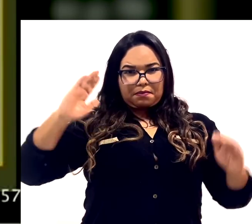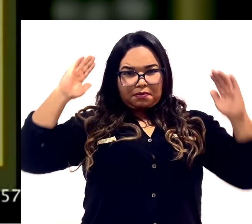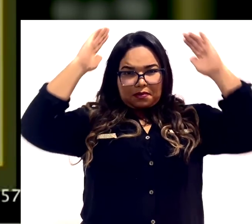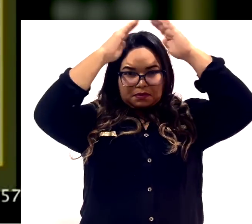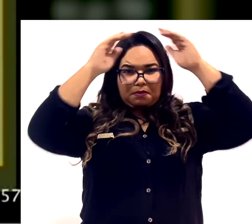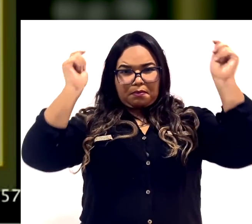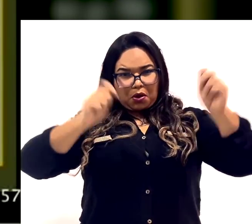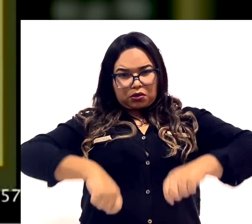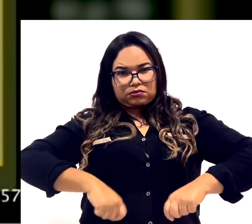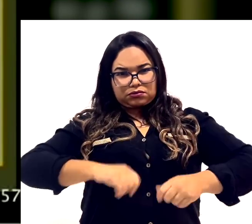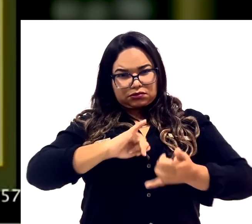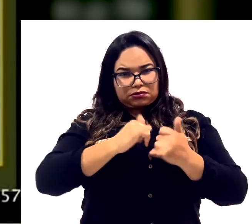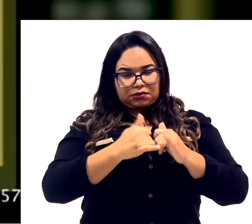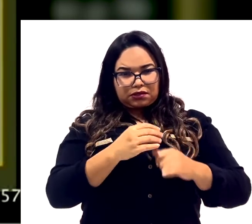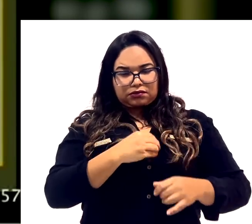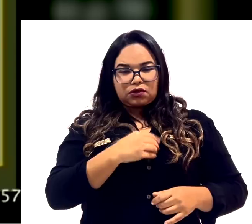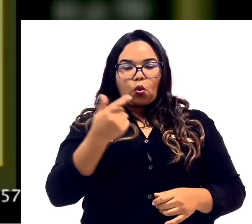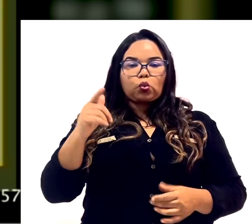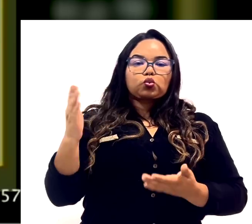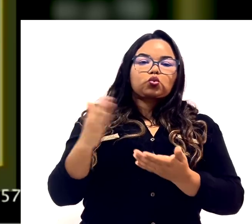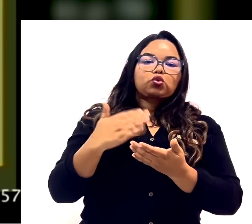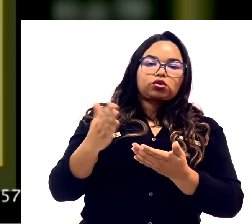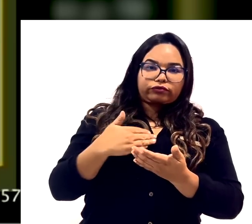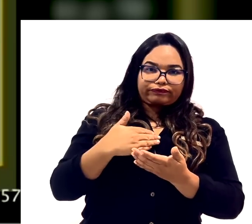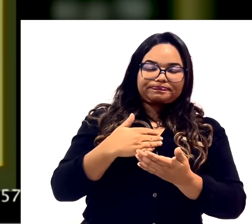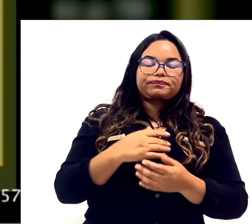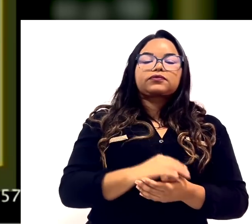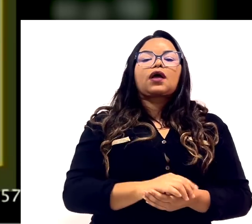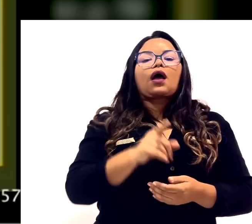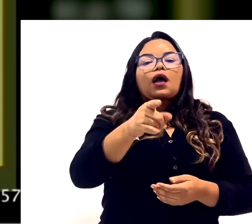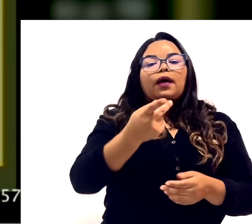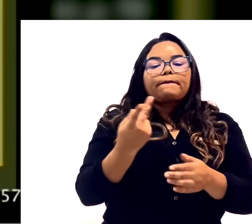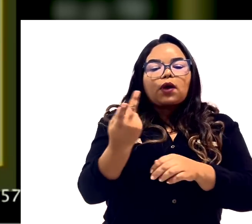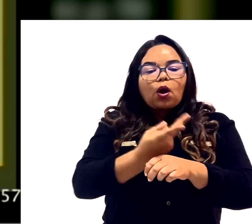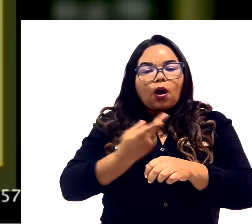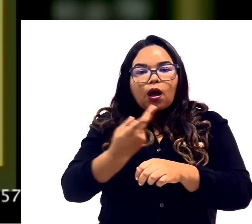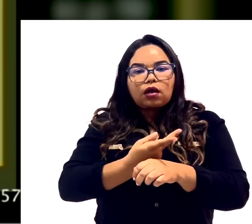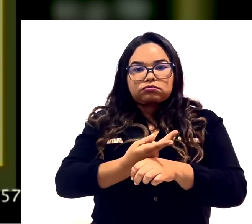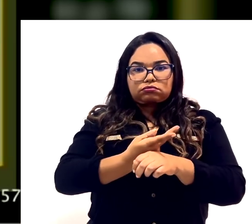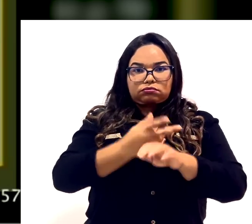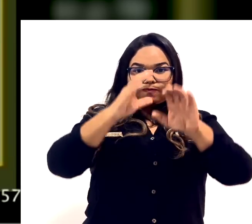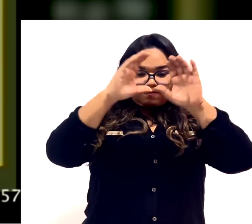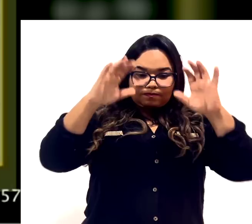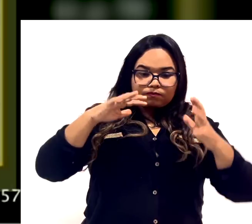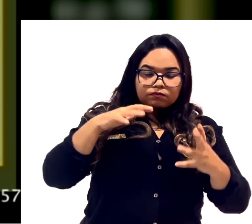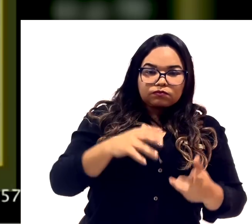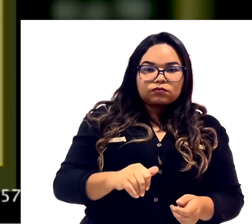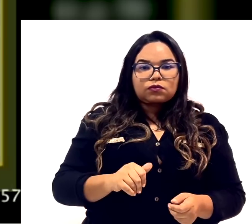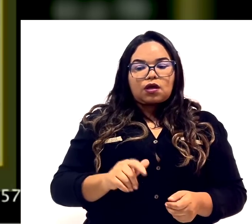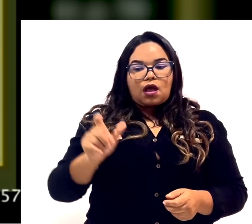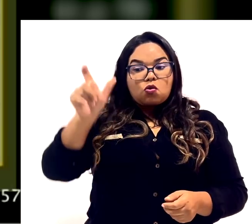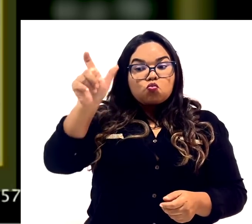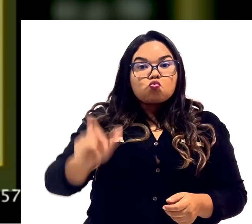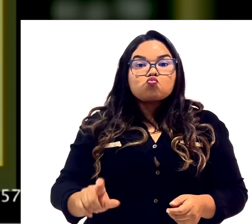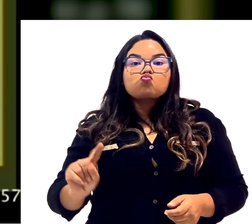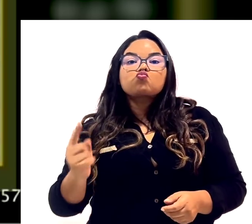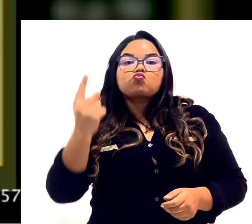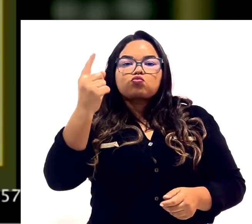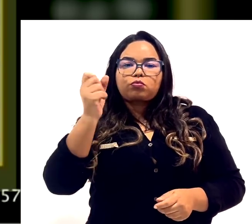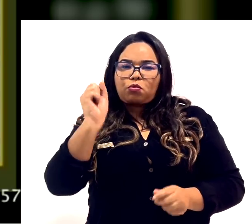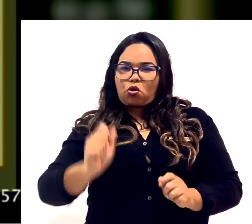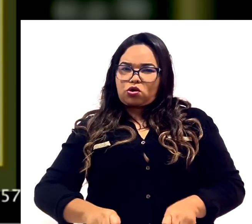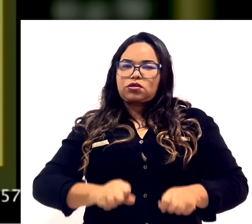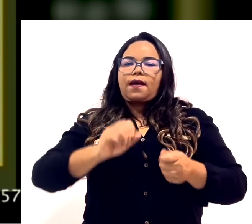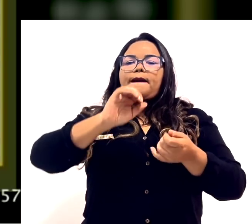católico, página 78, diz, busque onde você desejar, no céu e na terra, e você encontrará um ser criado que pode perdoar pecados,